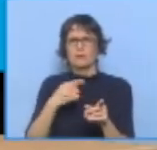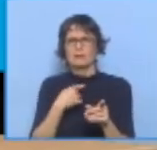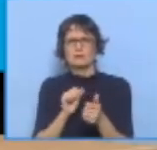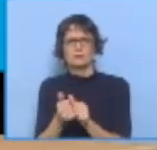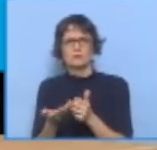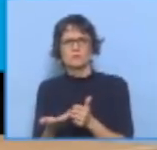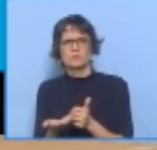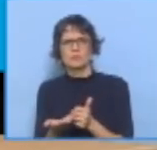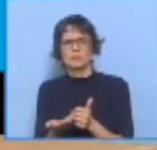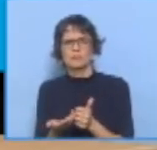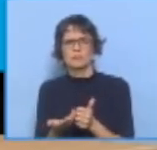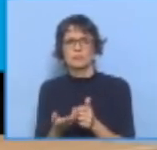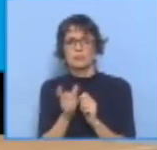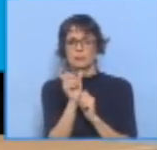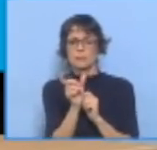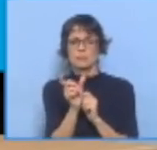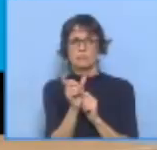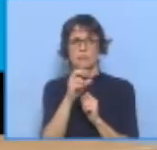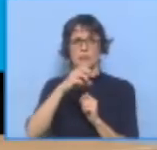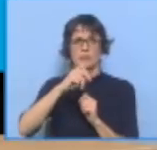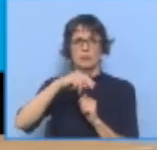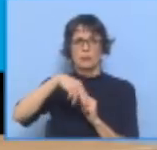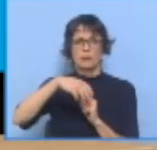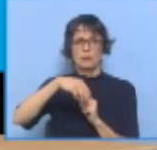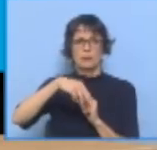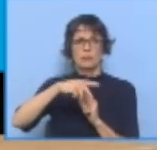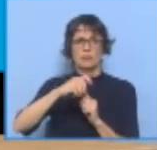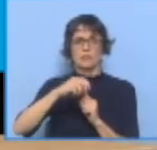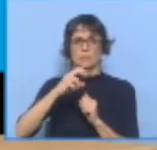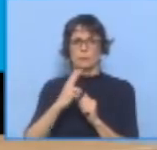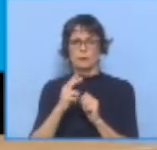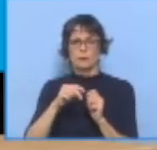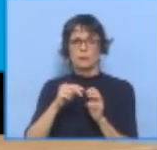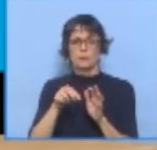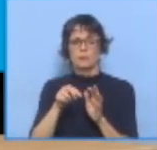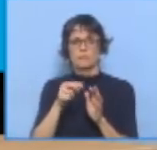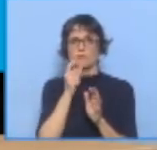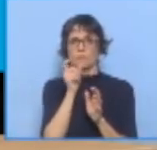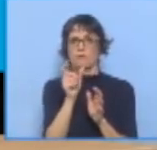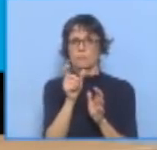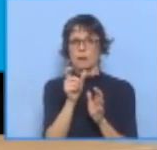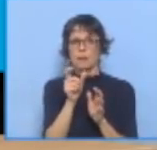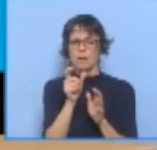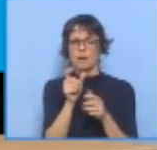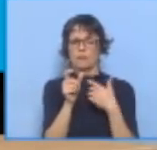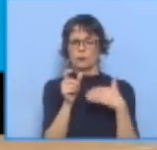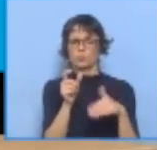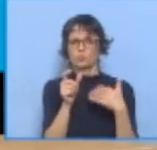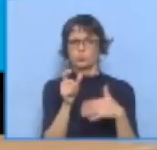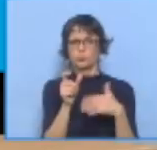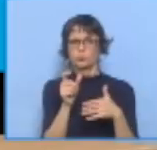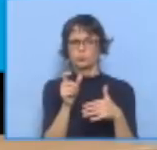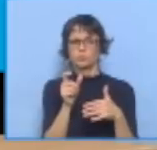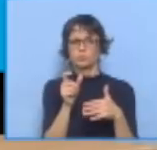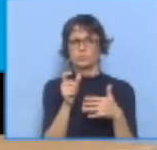terceira razão, Amen é um termo muito litúrgico entre nós. Não usado habitualmente no princípio da frase, mas no